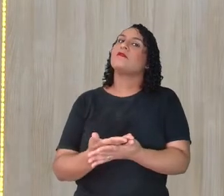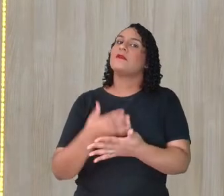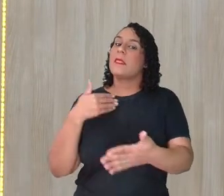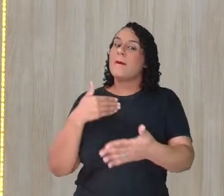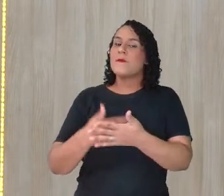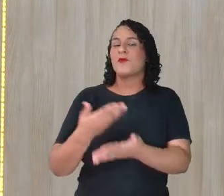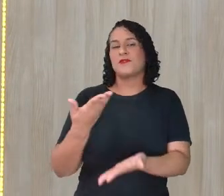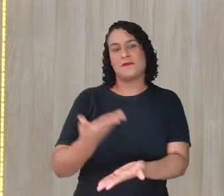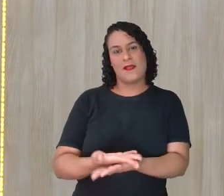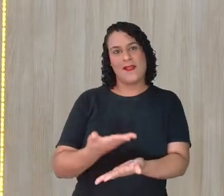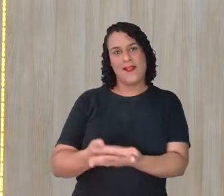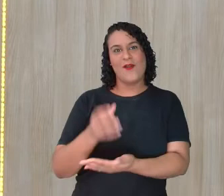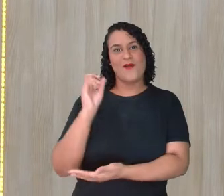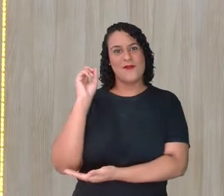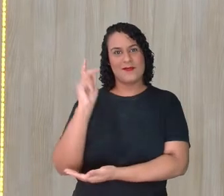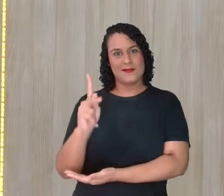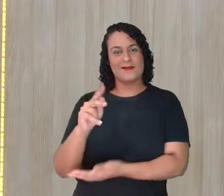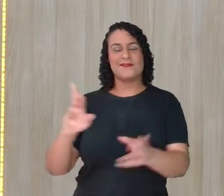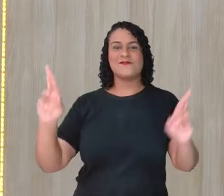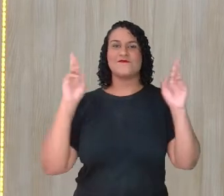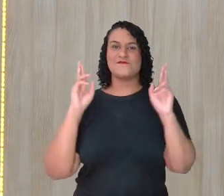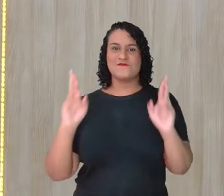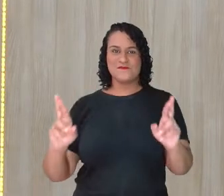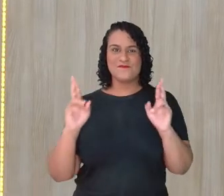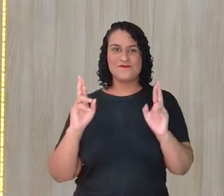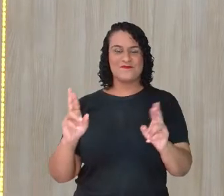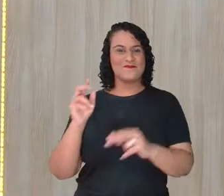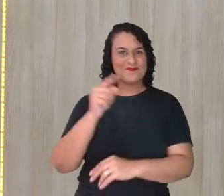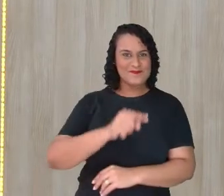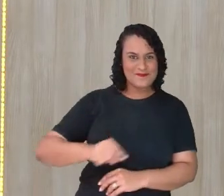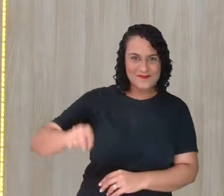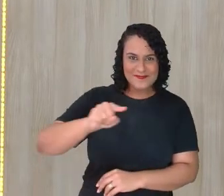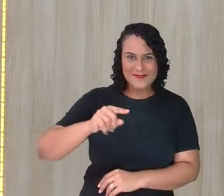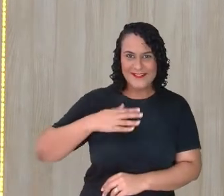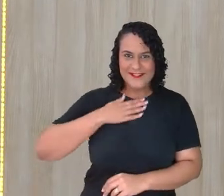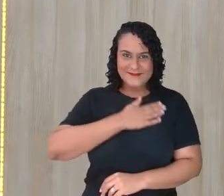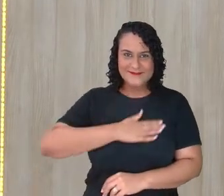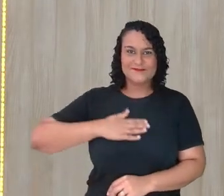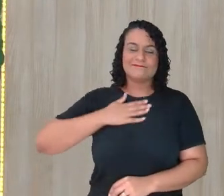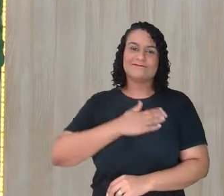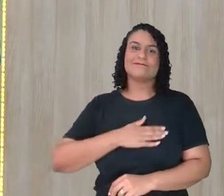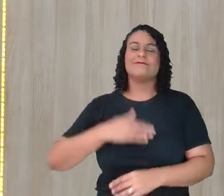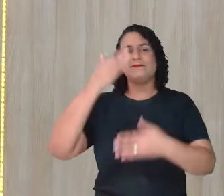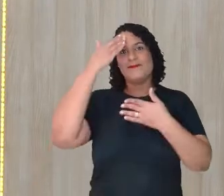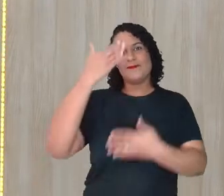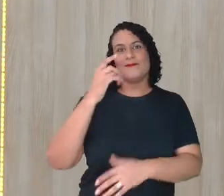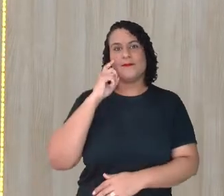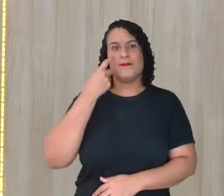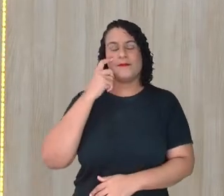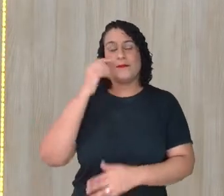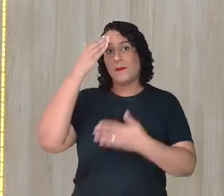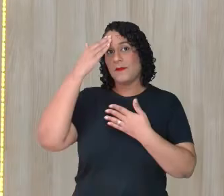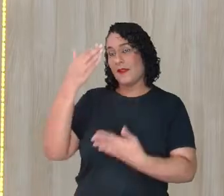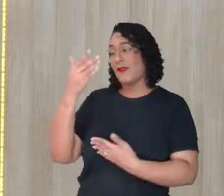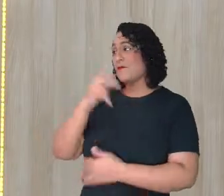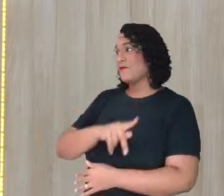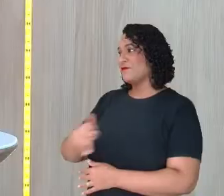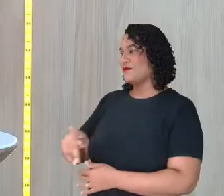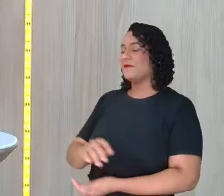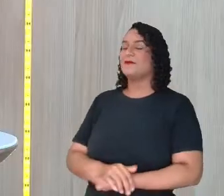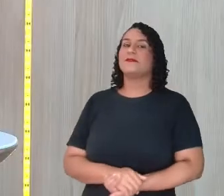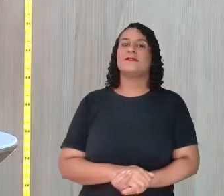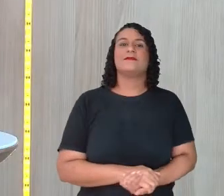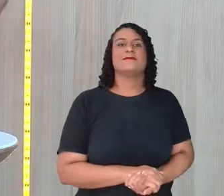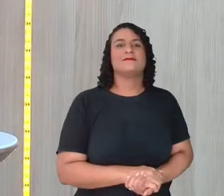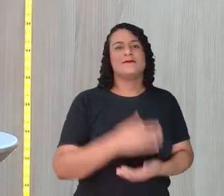nossa próxima aula, ok? Espero que tenham gostado. Valeu, Elaine. Valeu, professor.